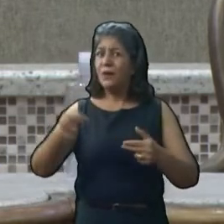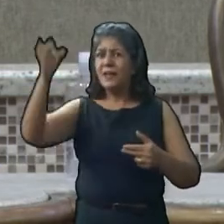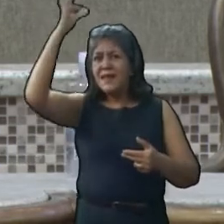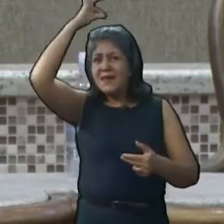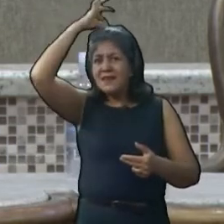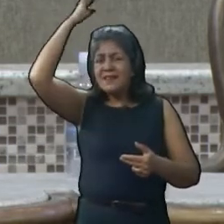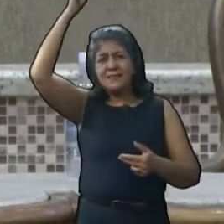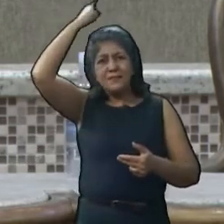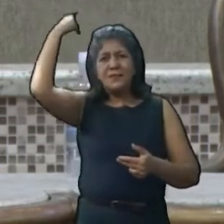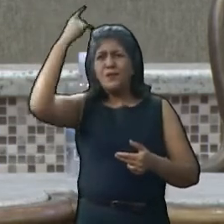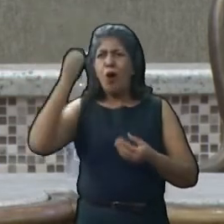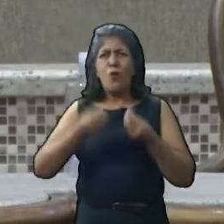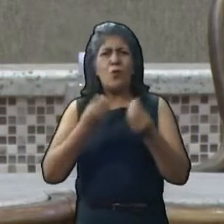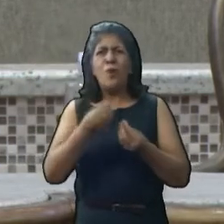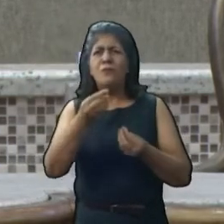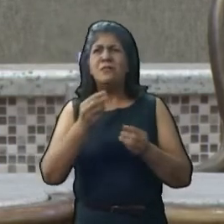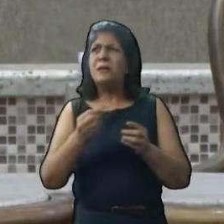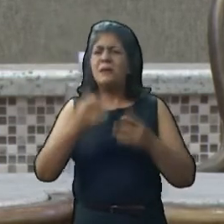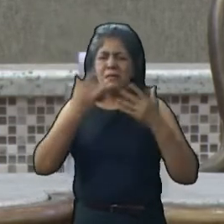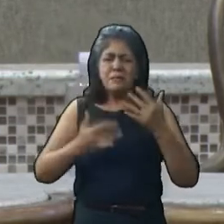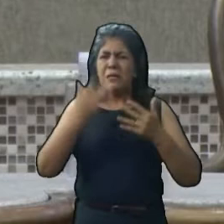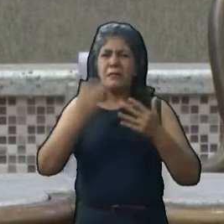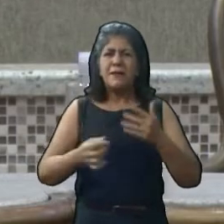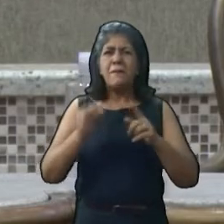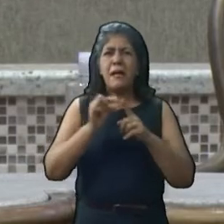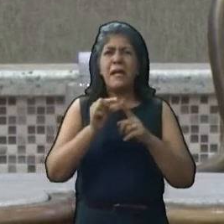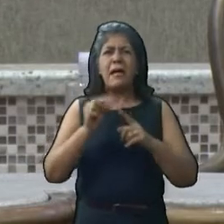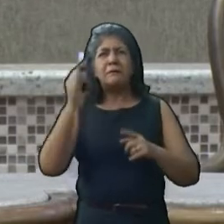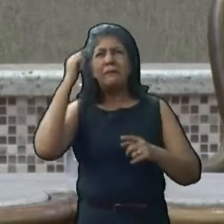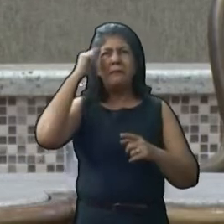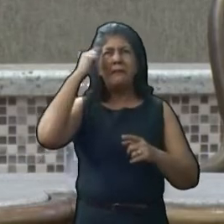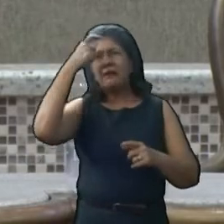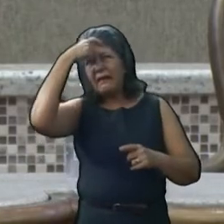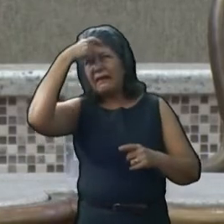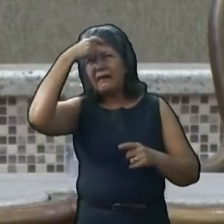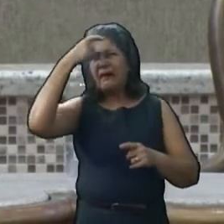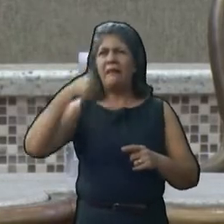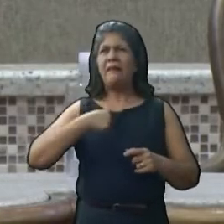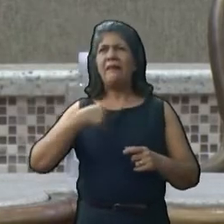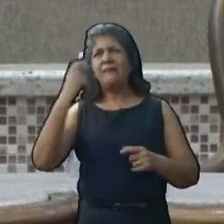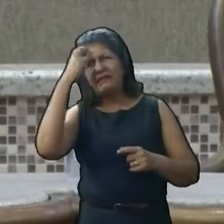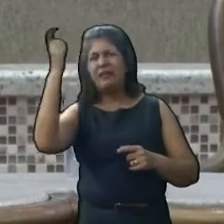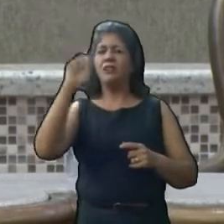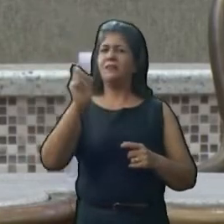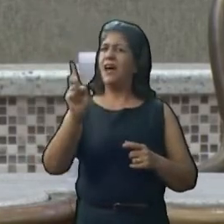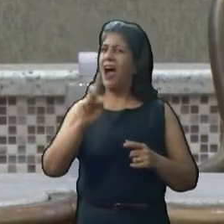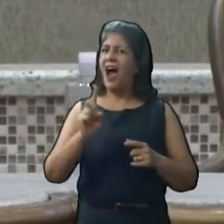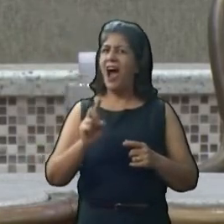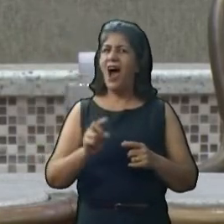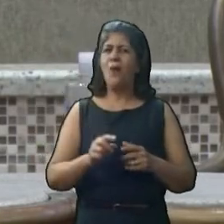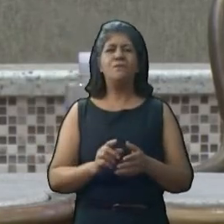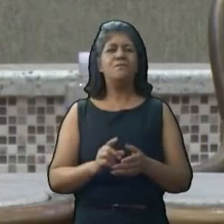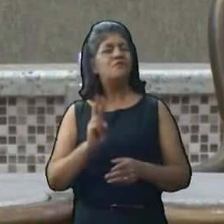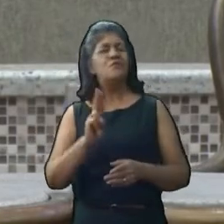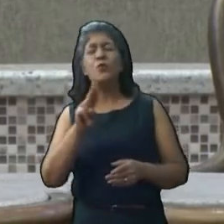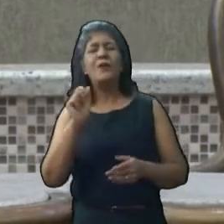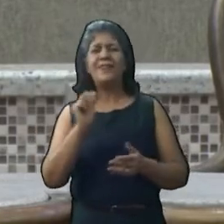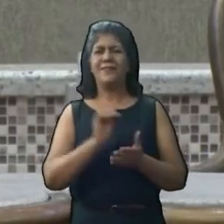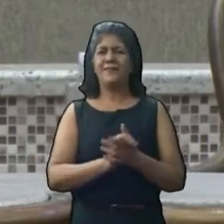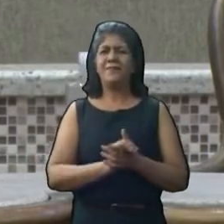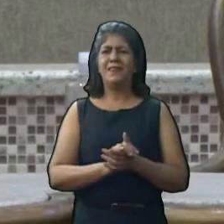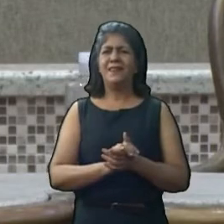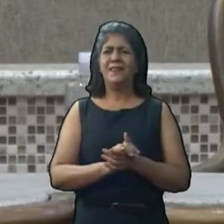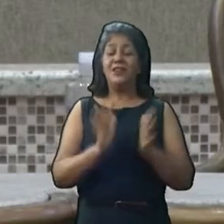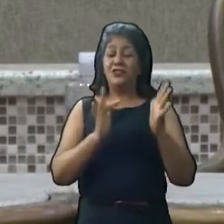algo que não se explica como palavras com raciocínio humano não se explica o com intelectualidade